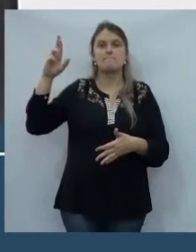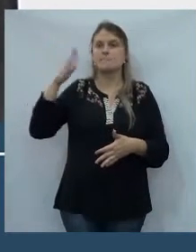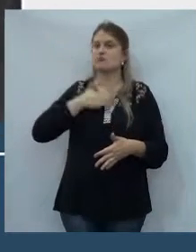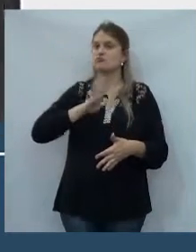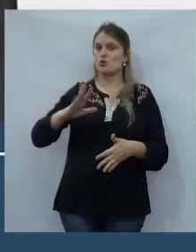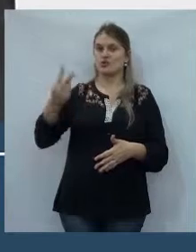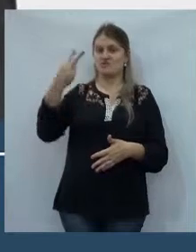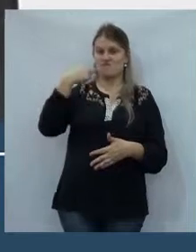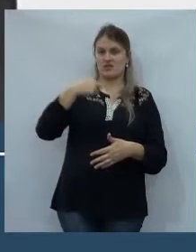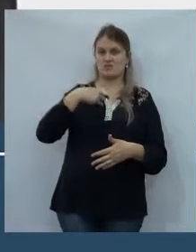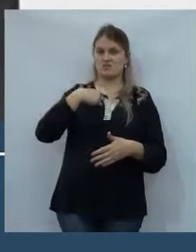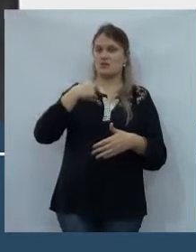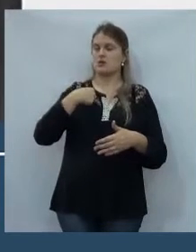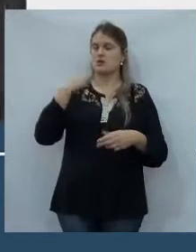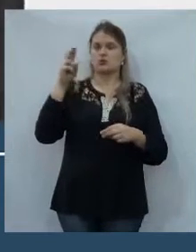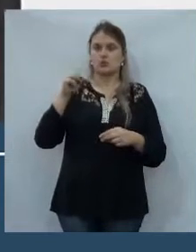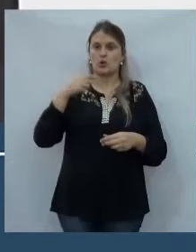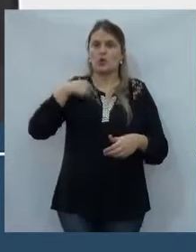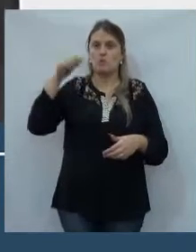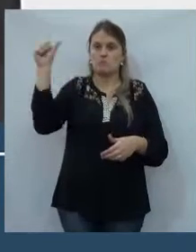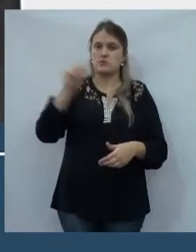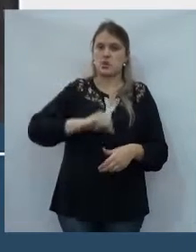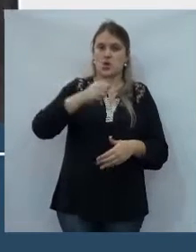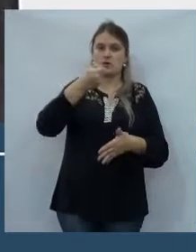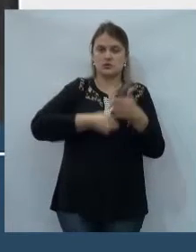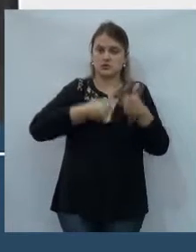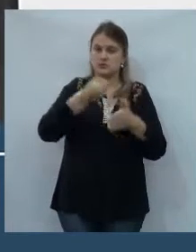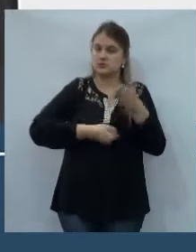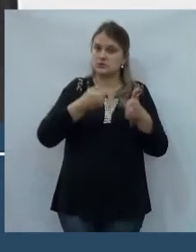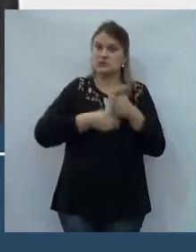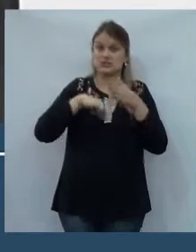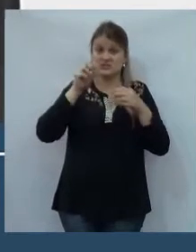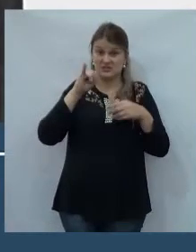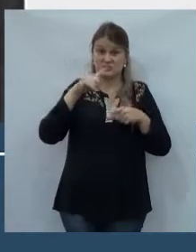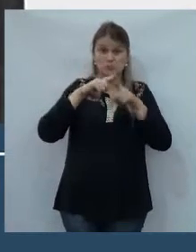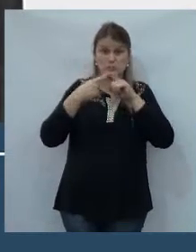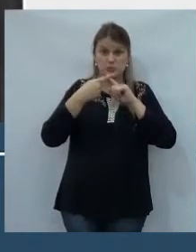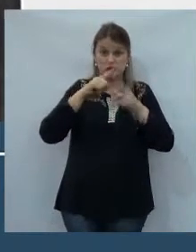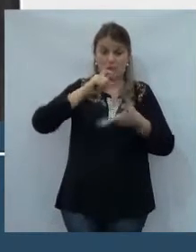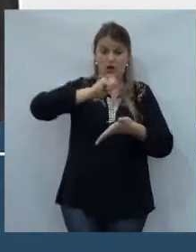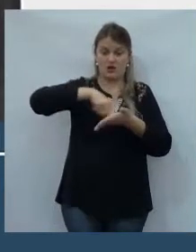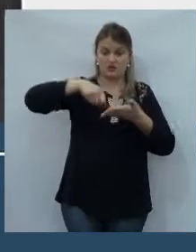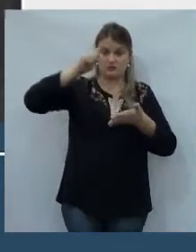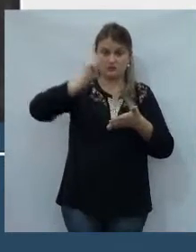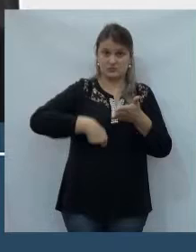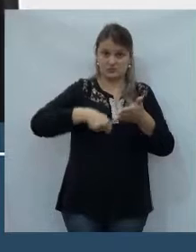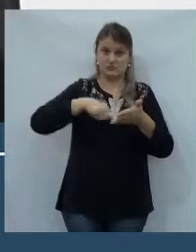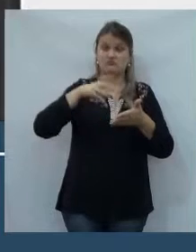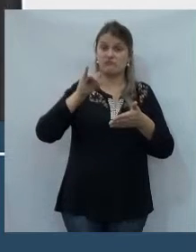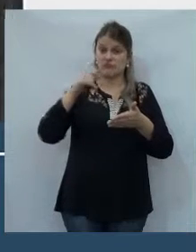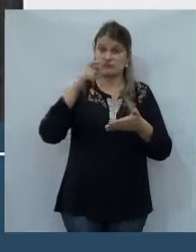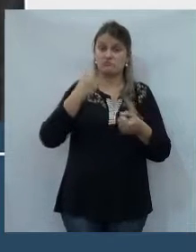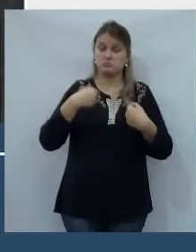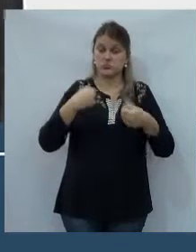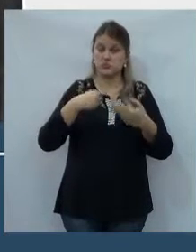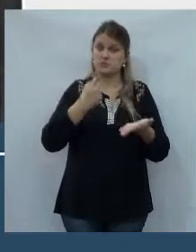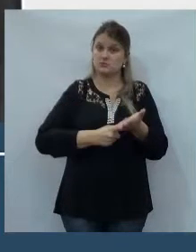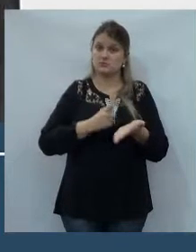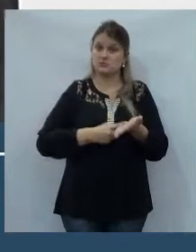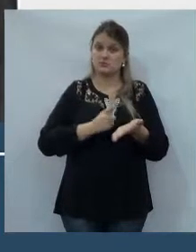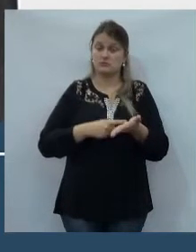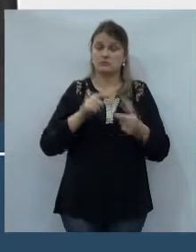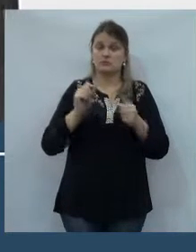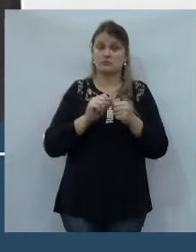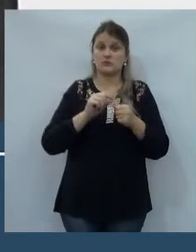vou se entregar para os Paraguai. Agora vou piorar. Eles prometeram, eles assinaram um contrato com a Prefeitura